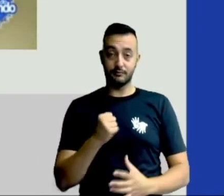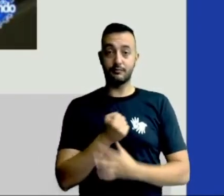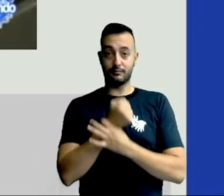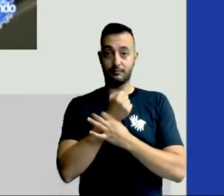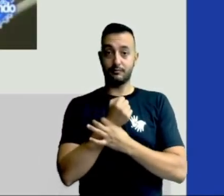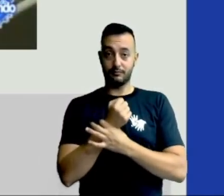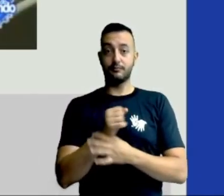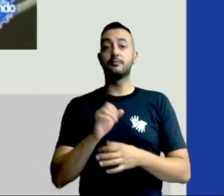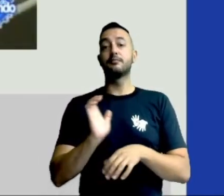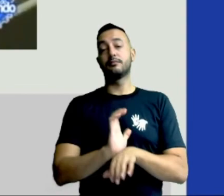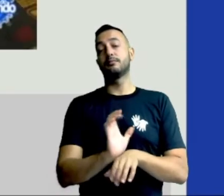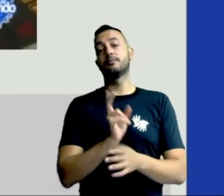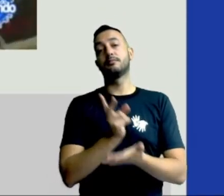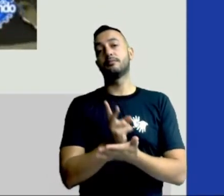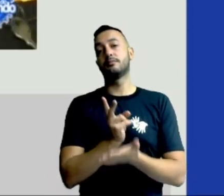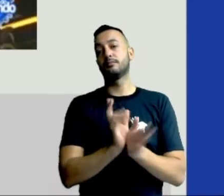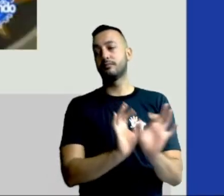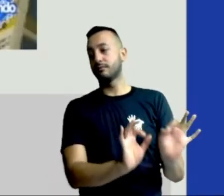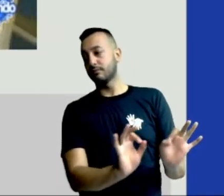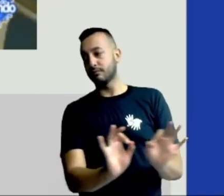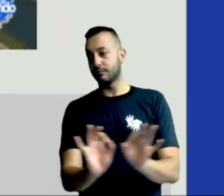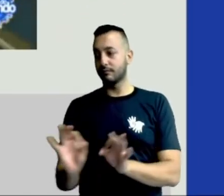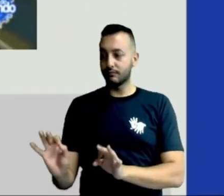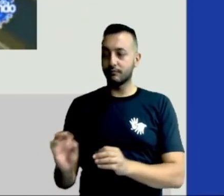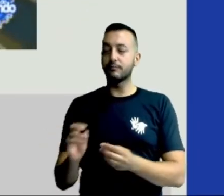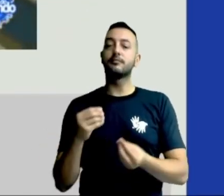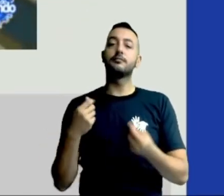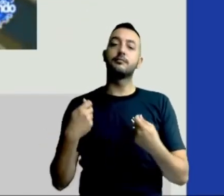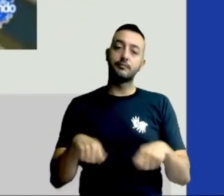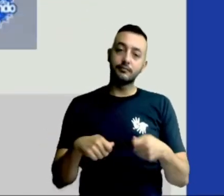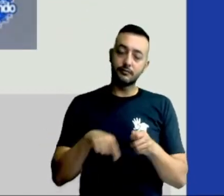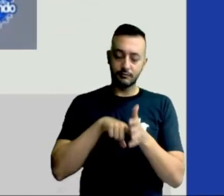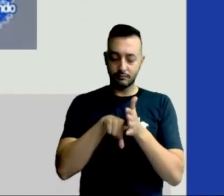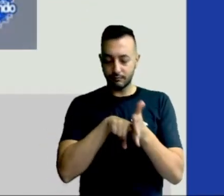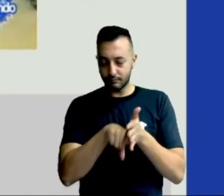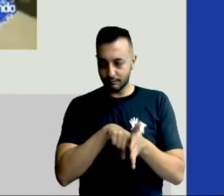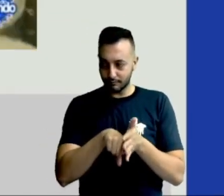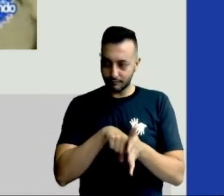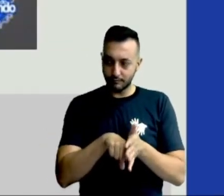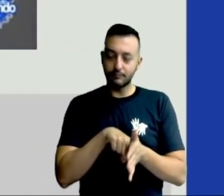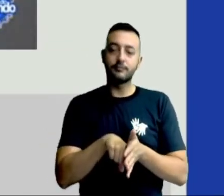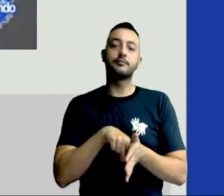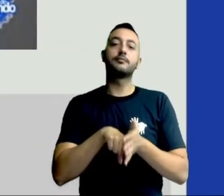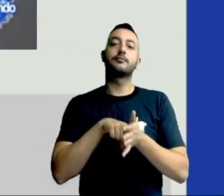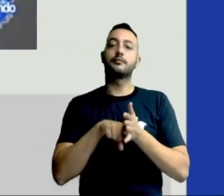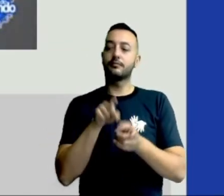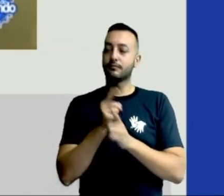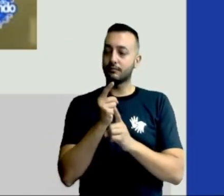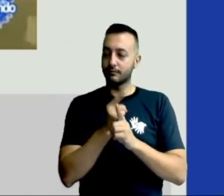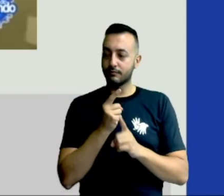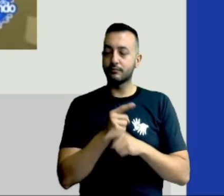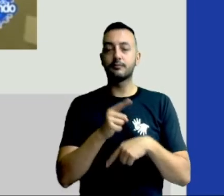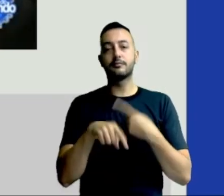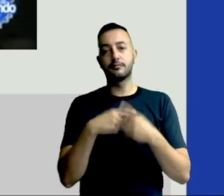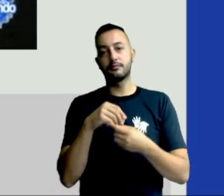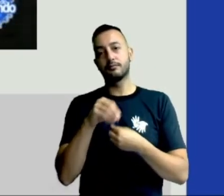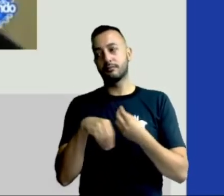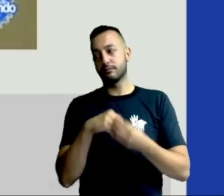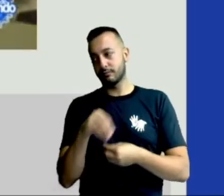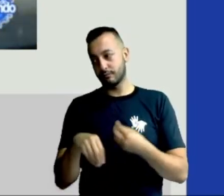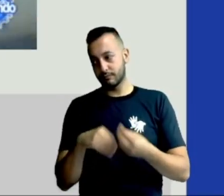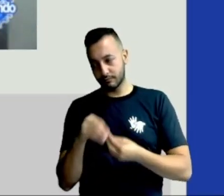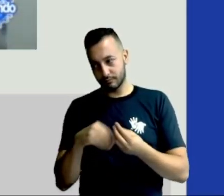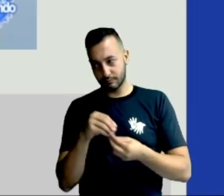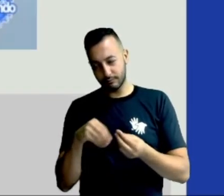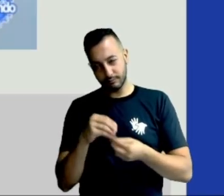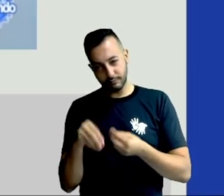que o cimento tenha sempre a mesma qualidade, eles precisam fazer várias análises da pedra em laboratório e depois misturam esse calcário